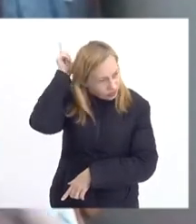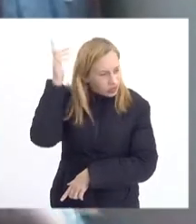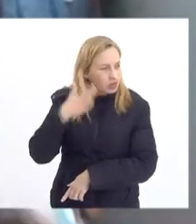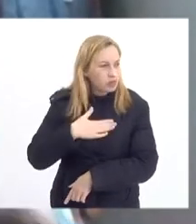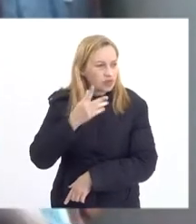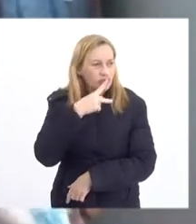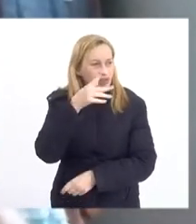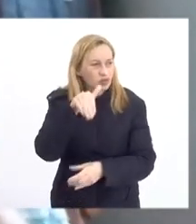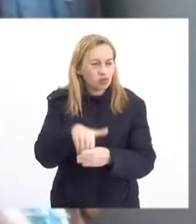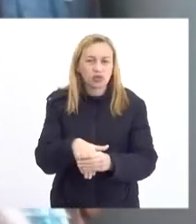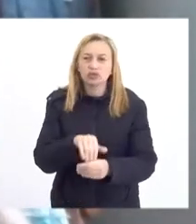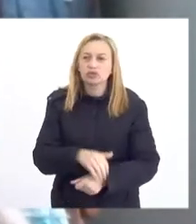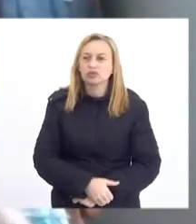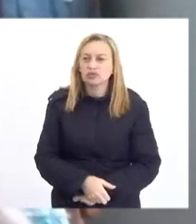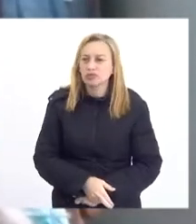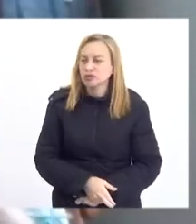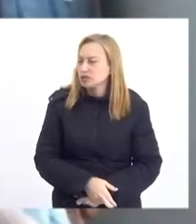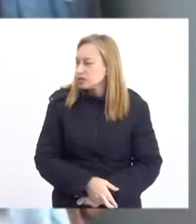de voto.